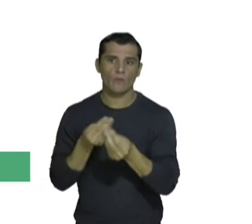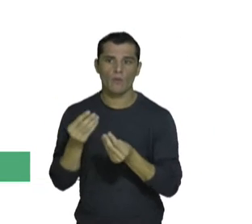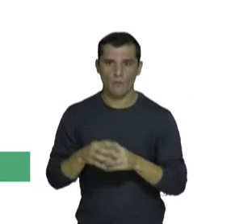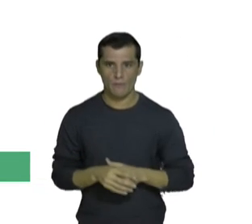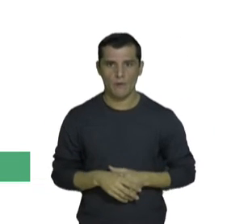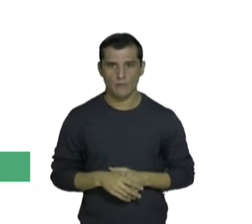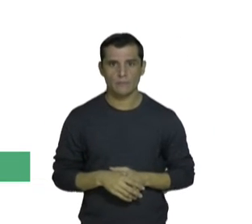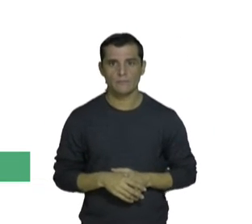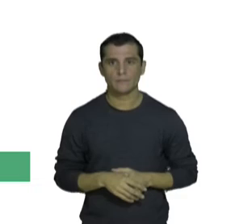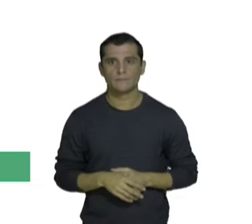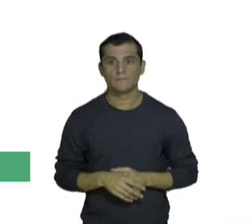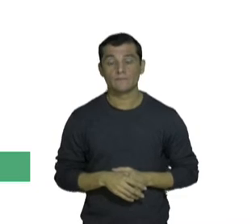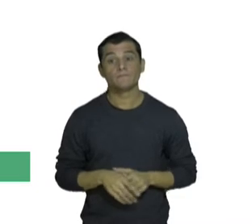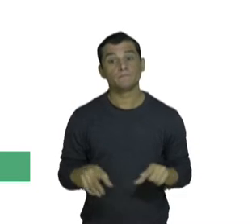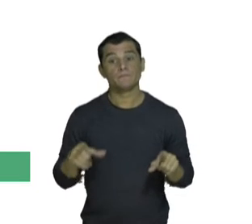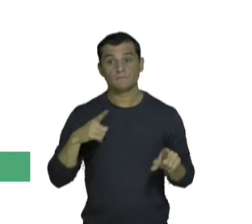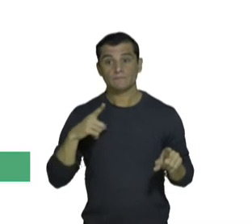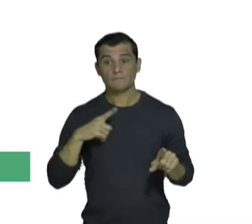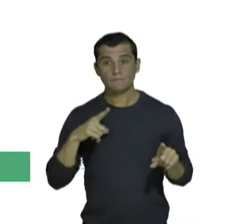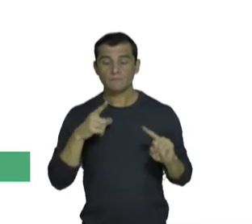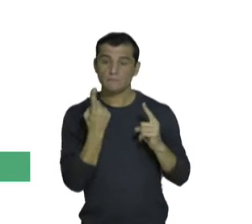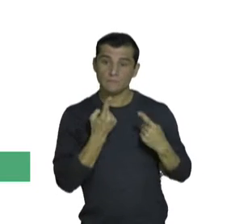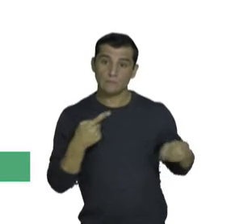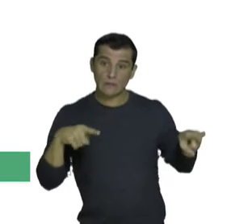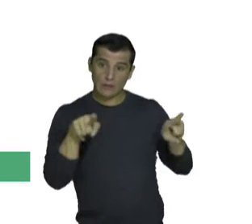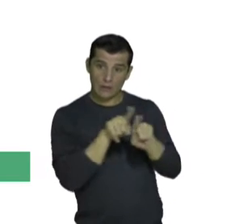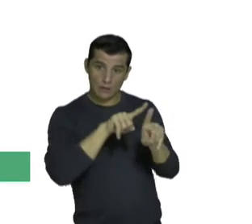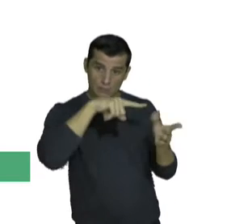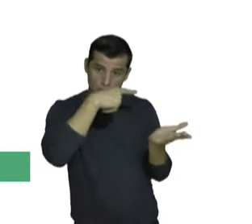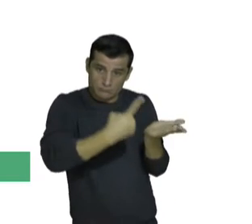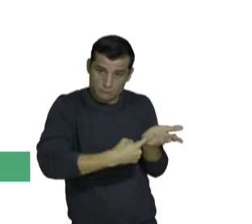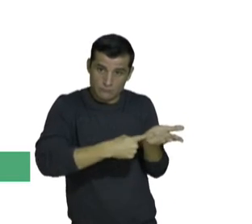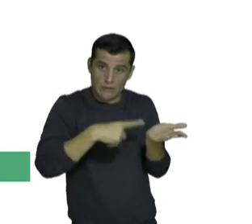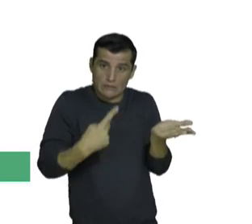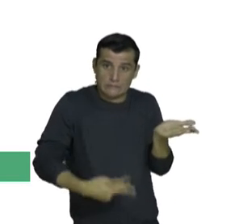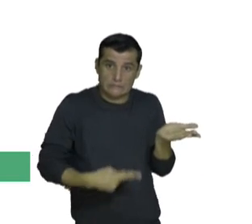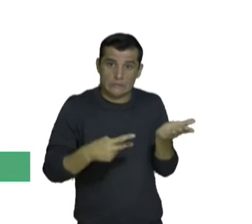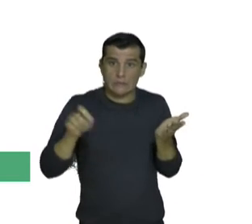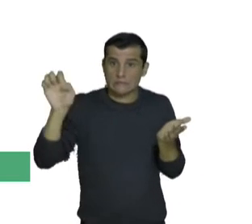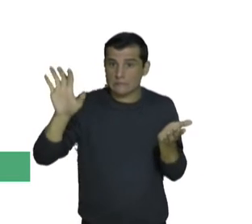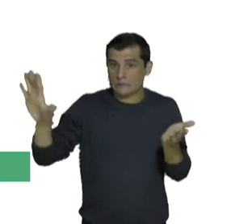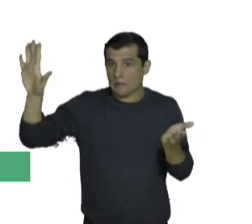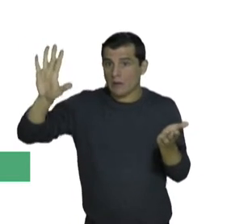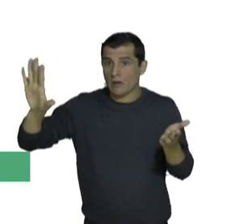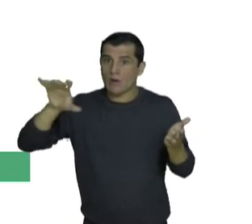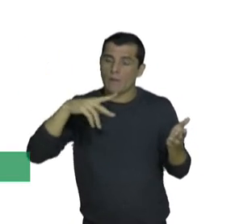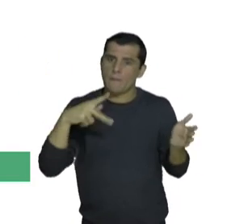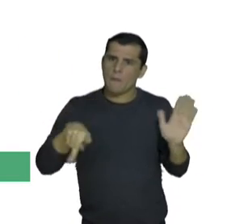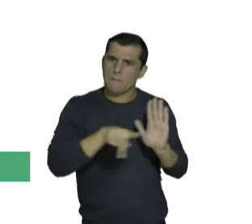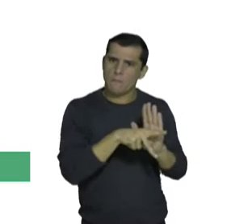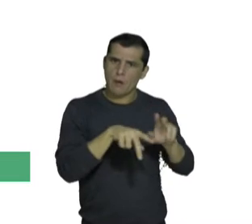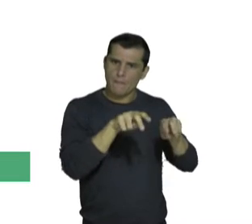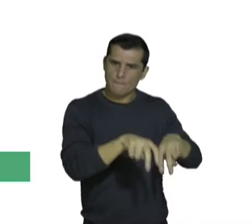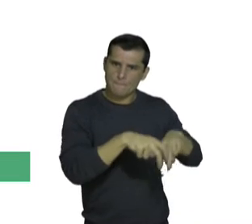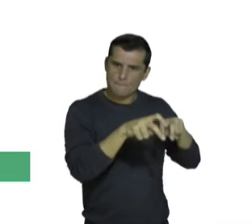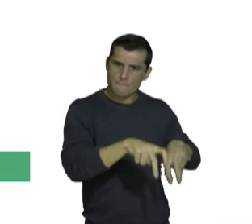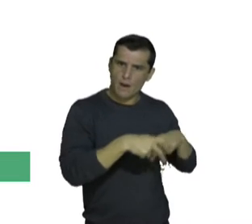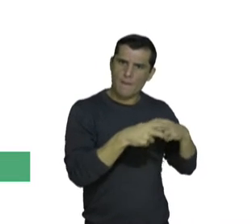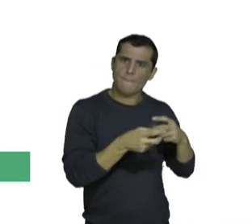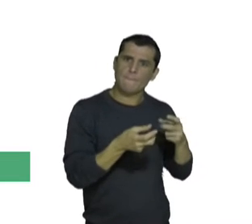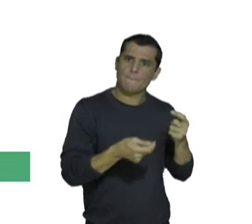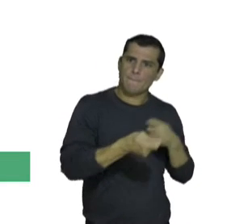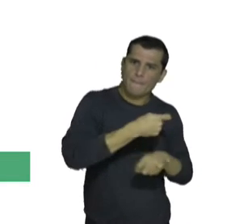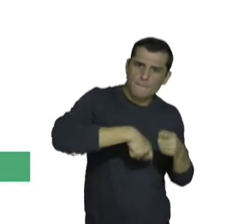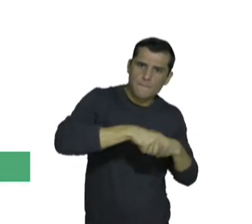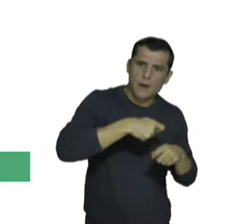desafios o Tratado Mercosul e União Europeia para o agronegócio e eu não vou entrar em detalhes como eu falei porque eu já